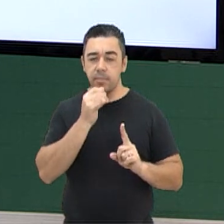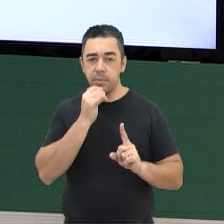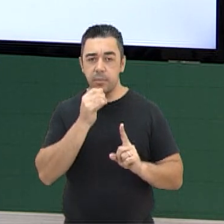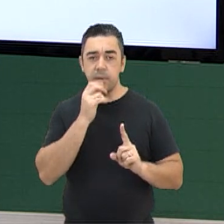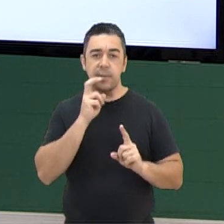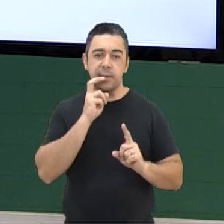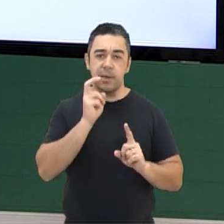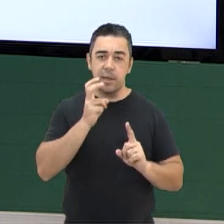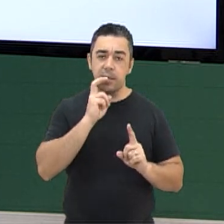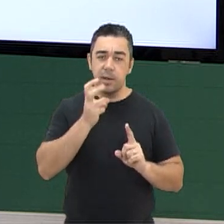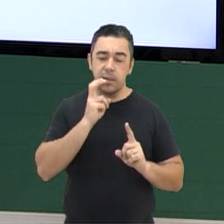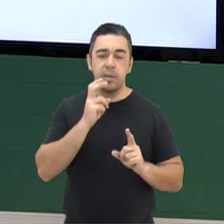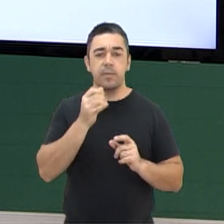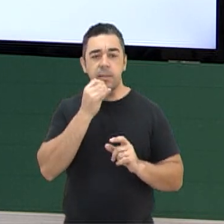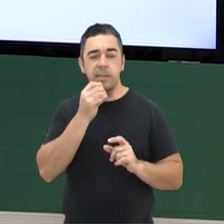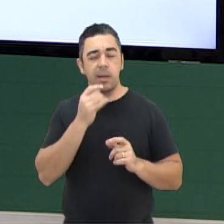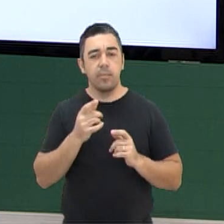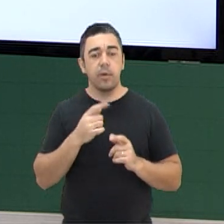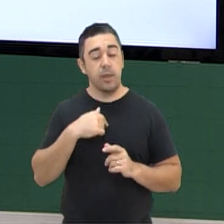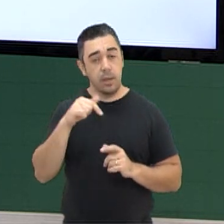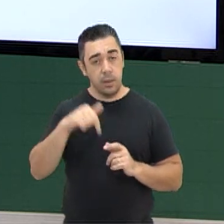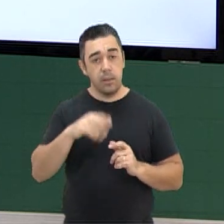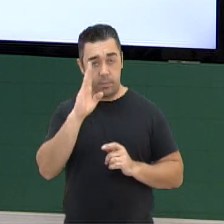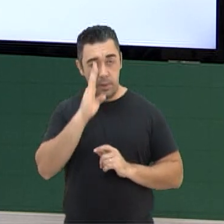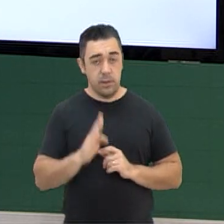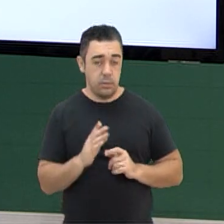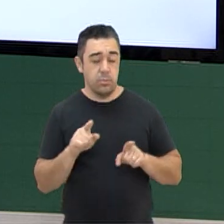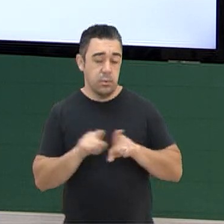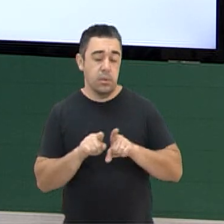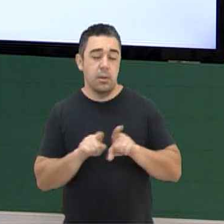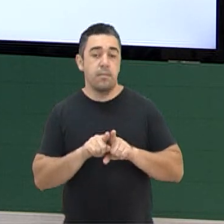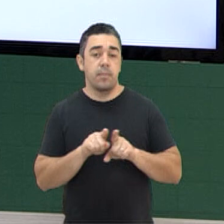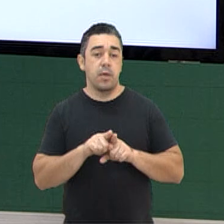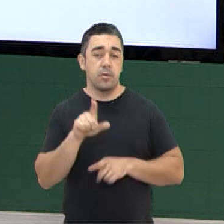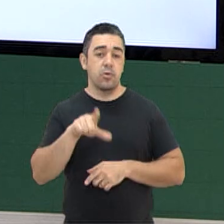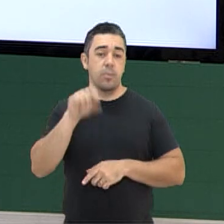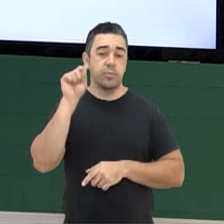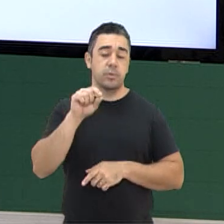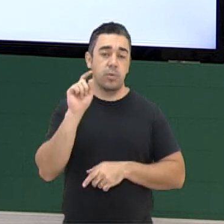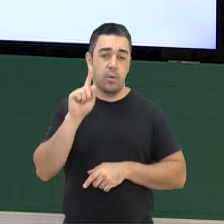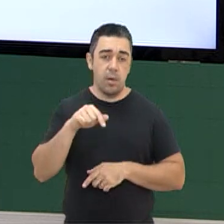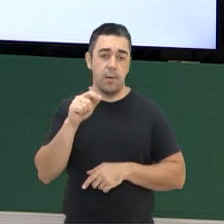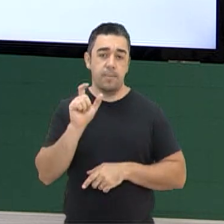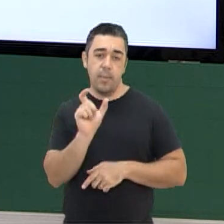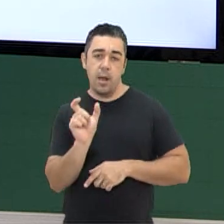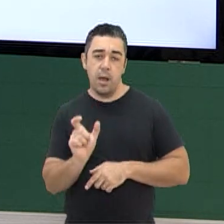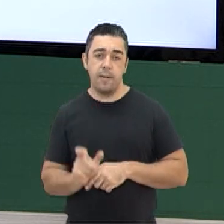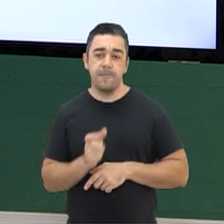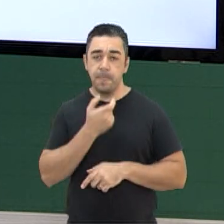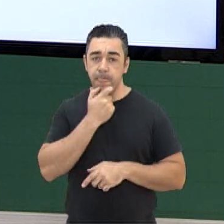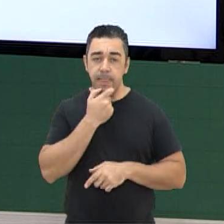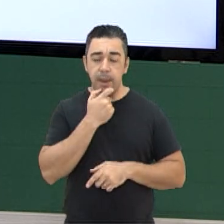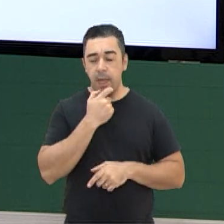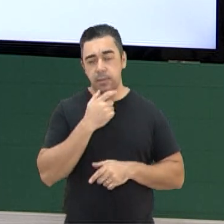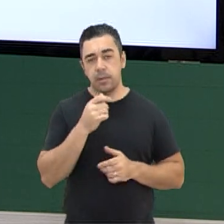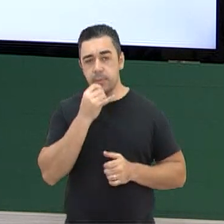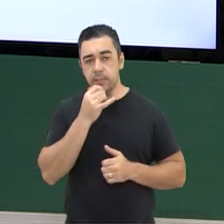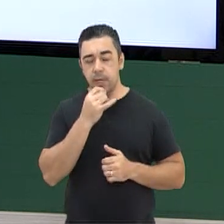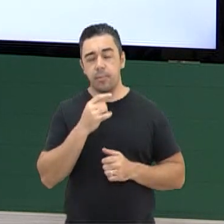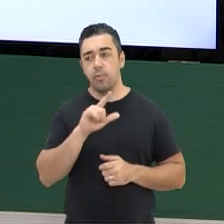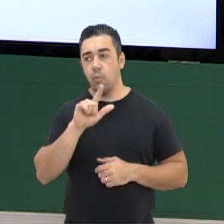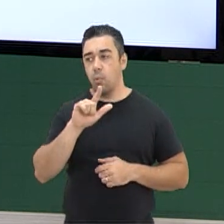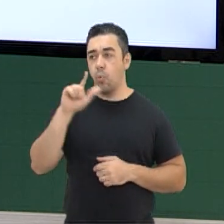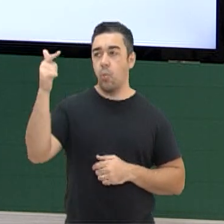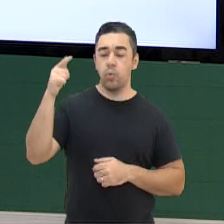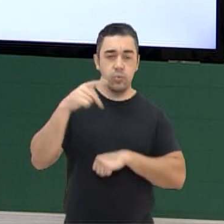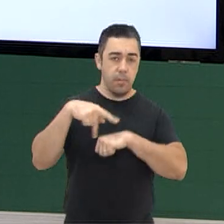os jogos. E a seleção brasileira também fez essa opção para que os atletas da nação, quando fossem